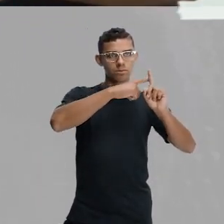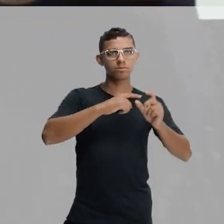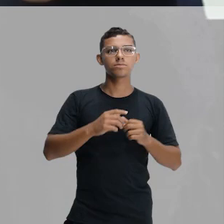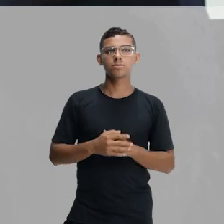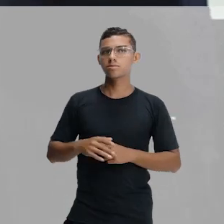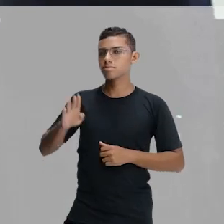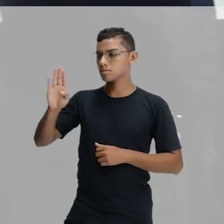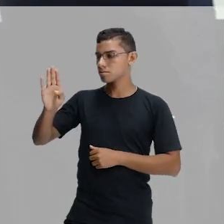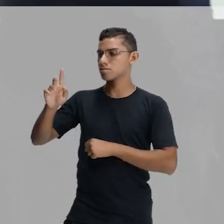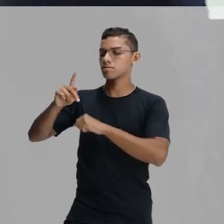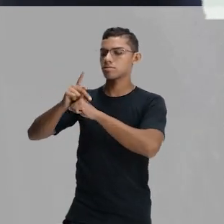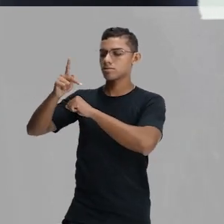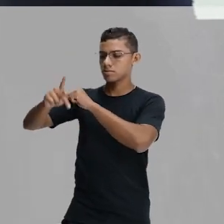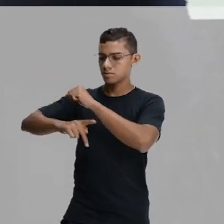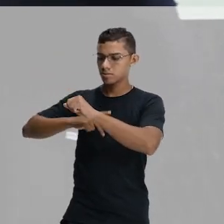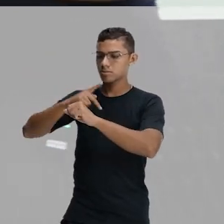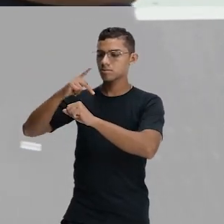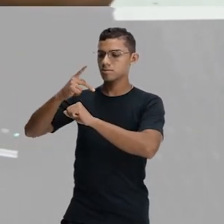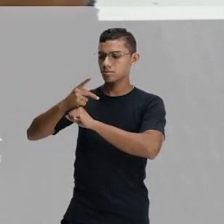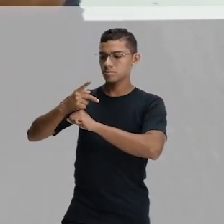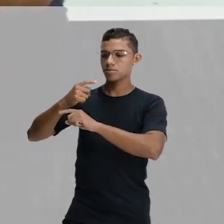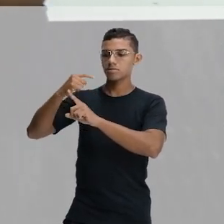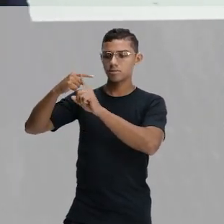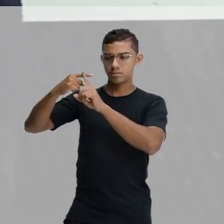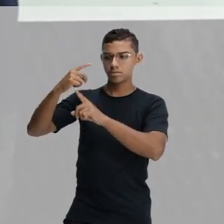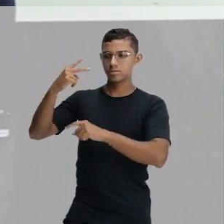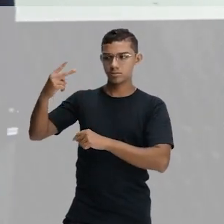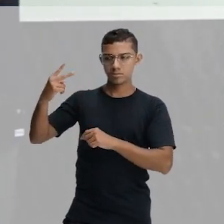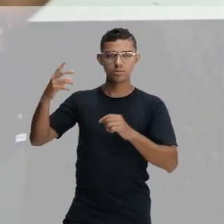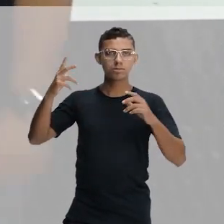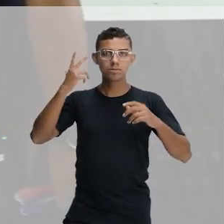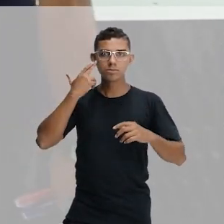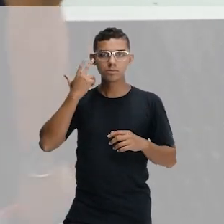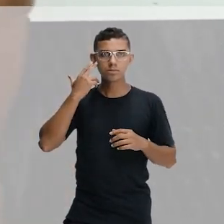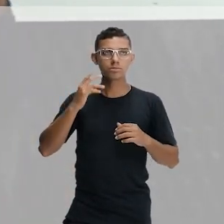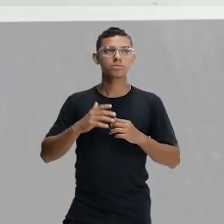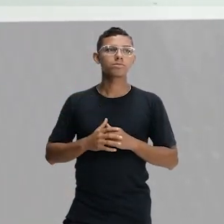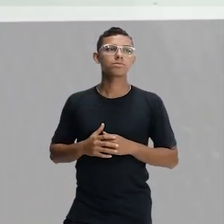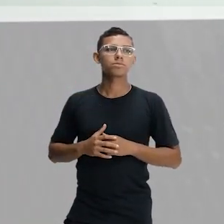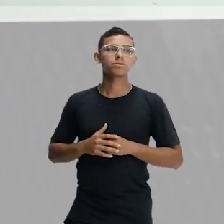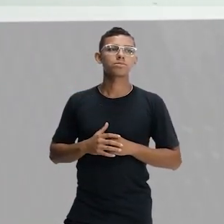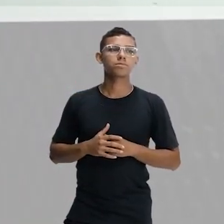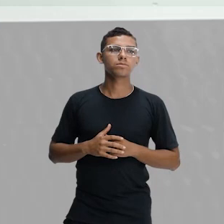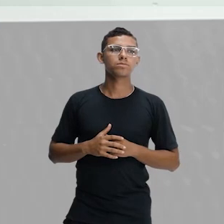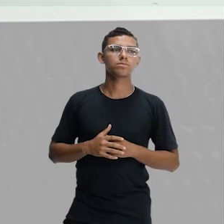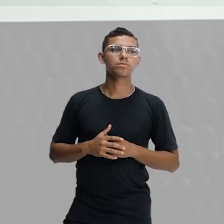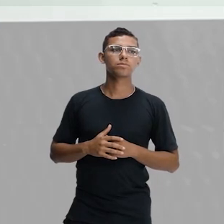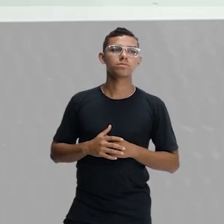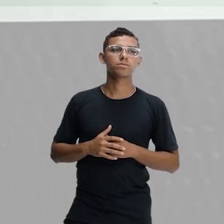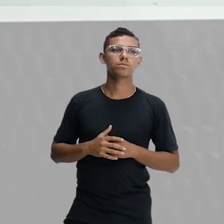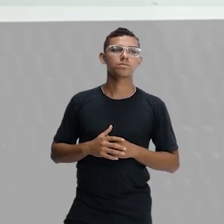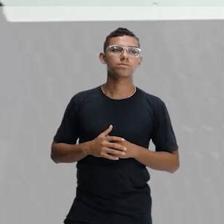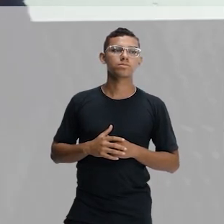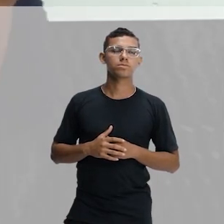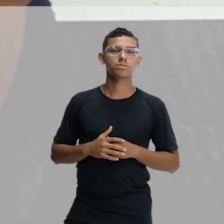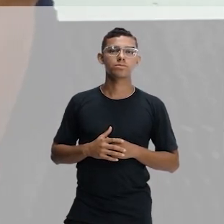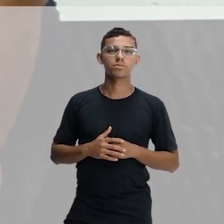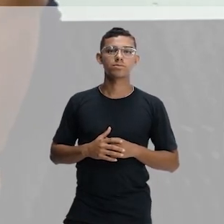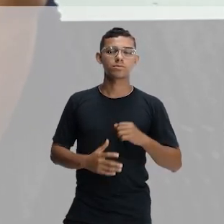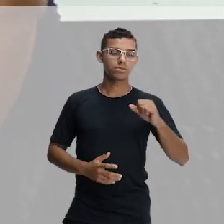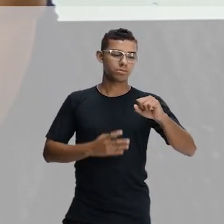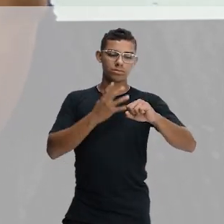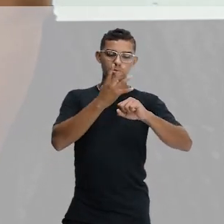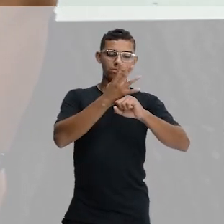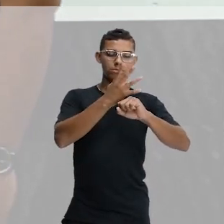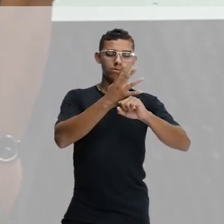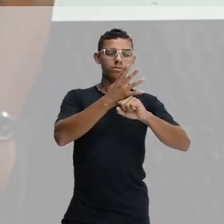positiva normal. Já as cargas negativas, elas vão se distribuir. Se a gente somar aqui, ó, 1, 2, 3, 4, 5, 6,